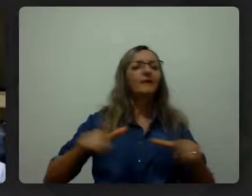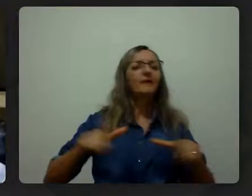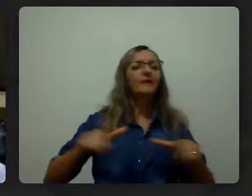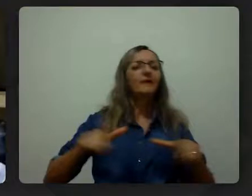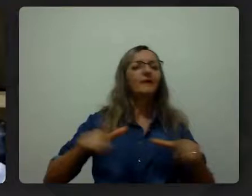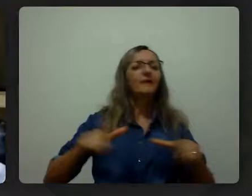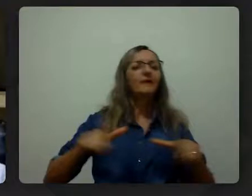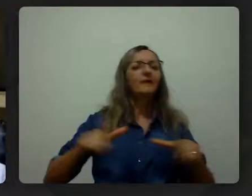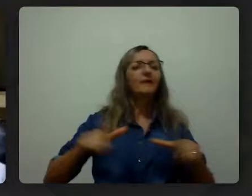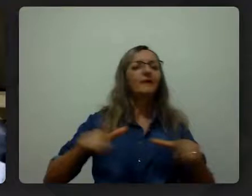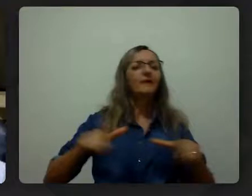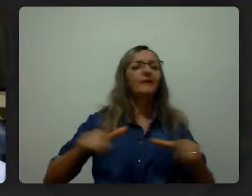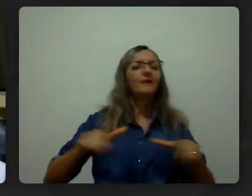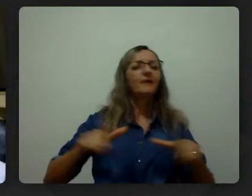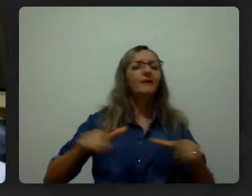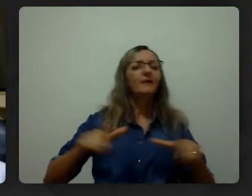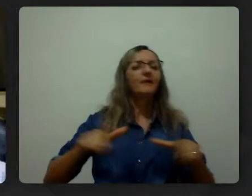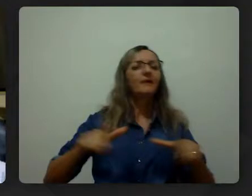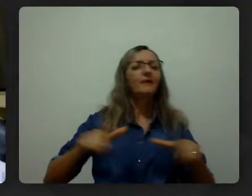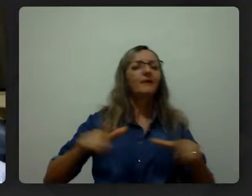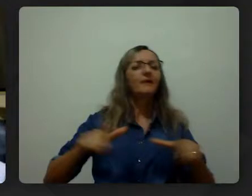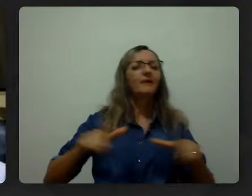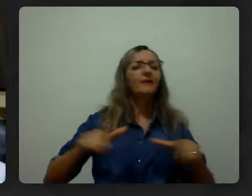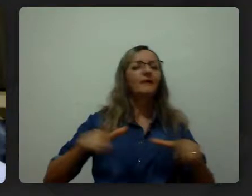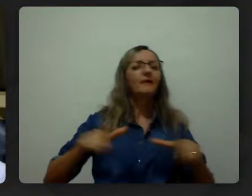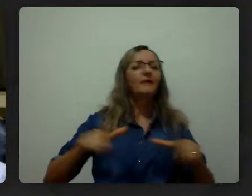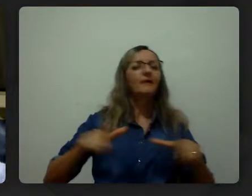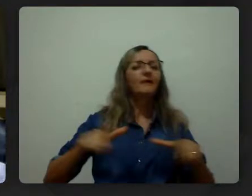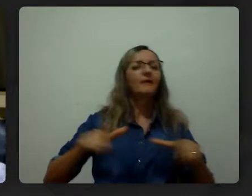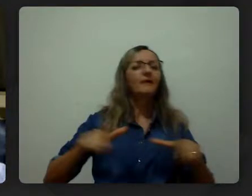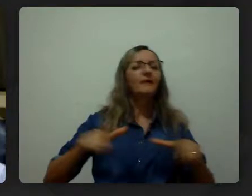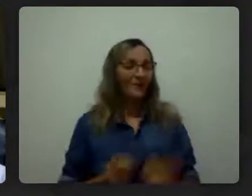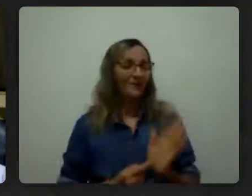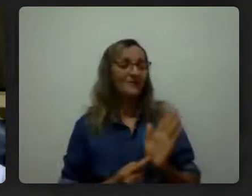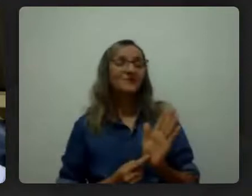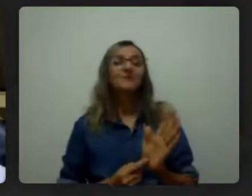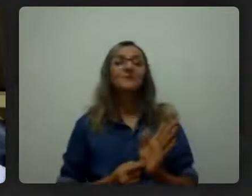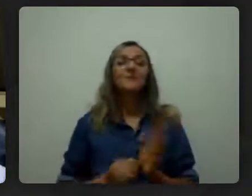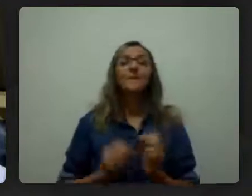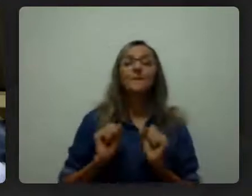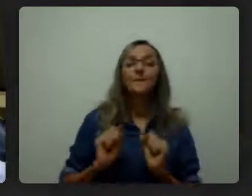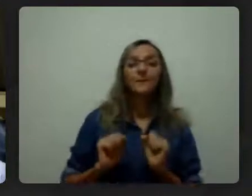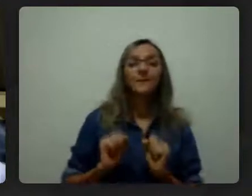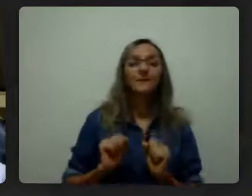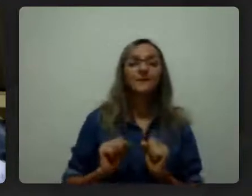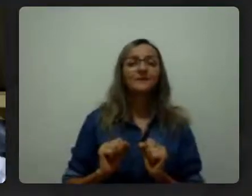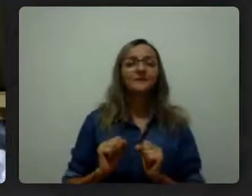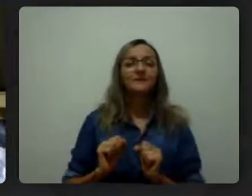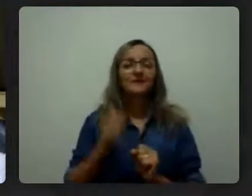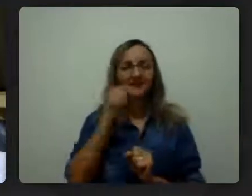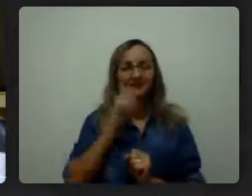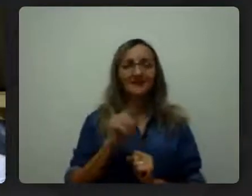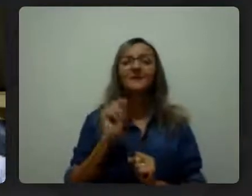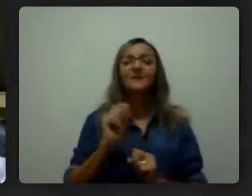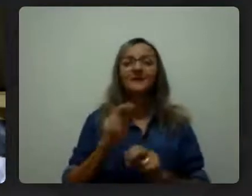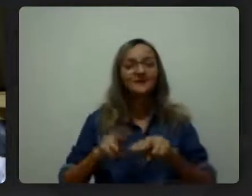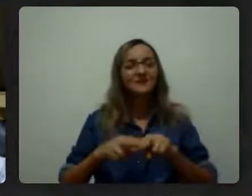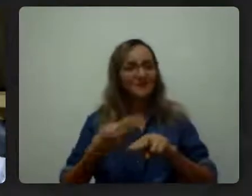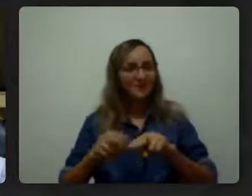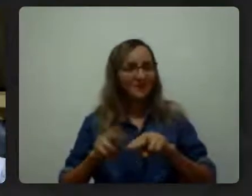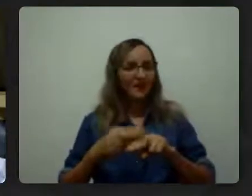Viviane quer se perder um pouco aí no calendário aí dos acontecimentos. Aí você poderia falar para ela onde está disponível ou